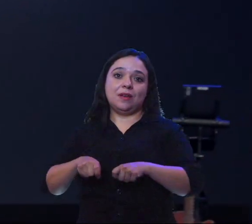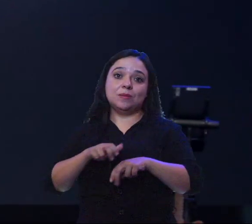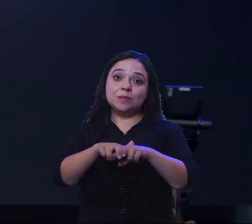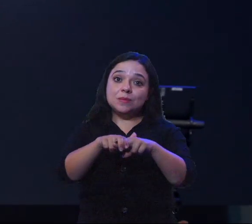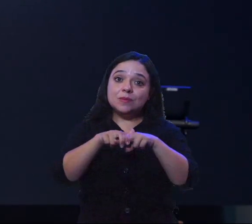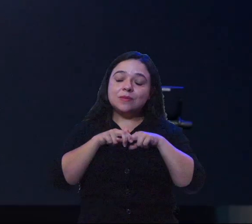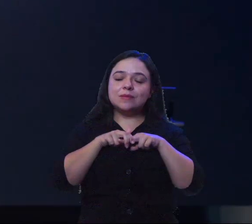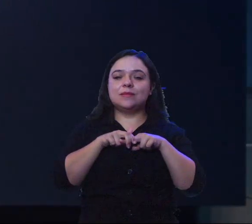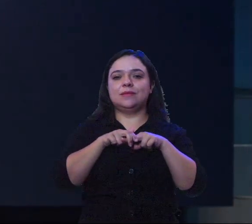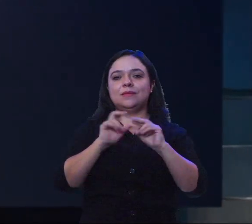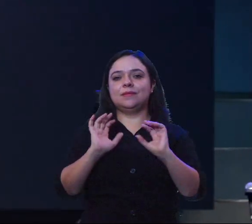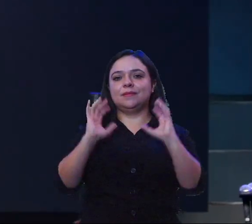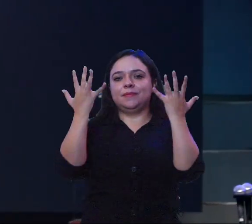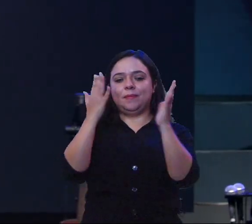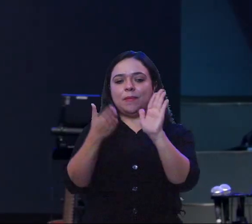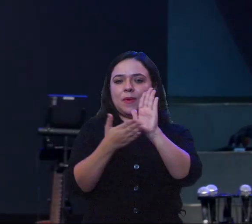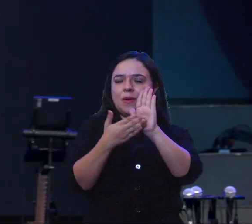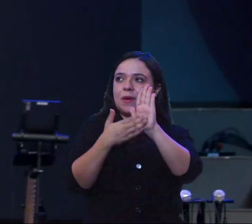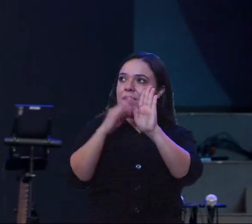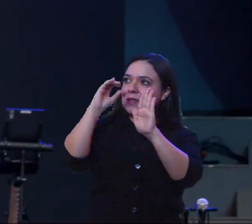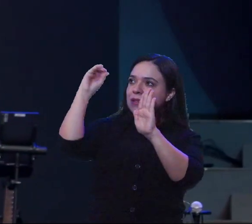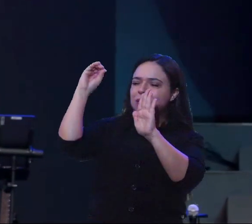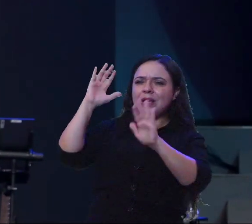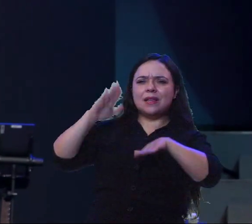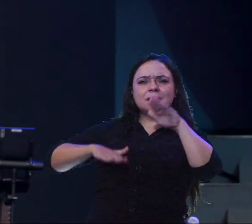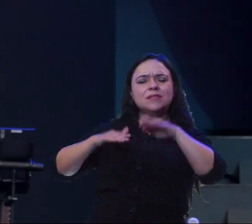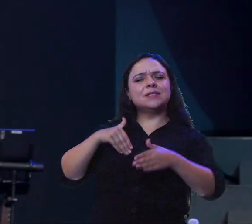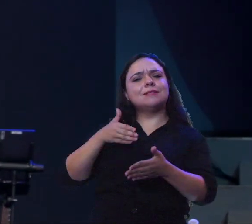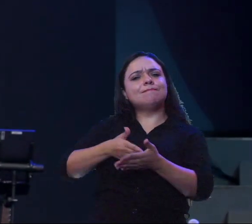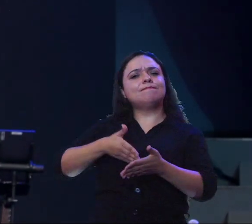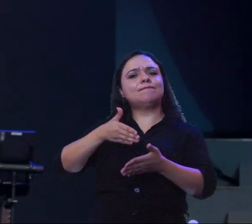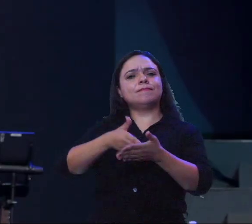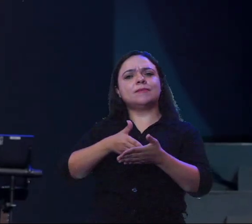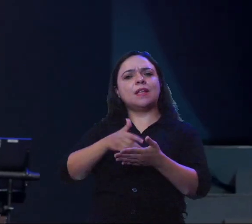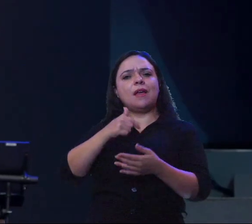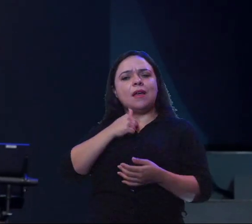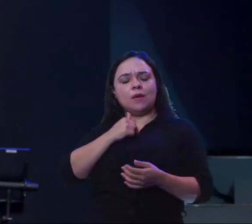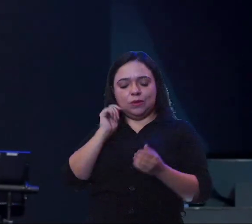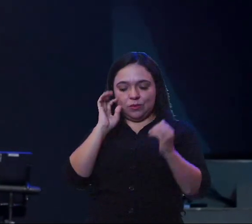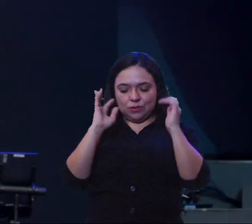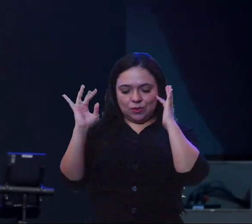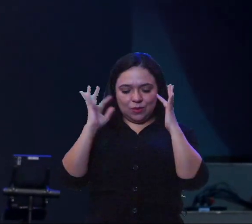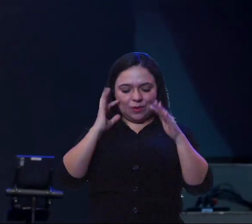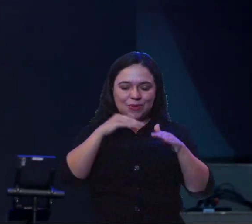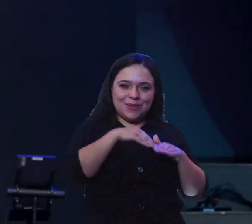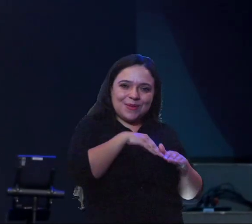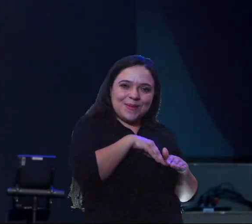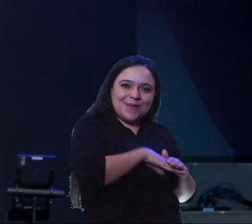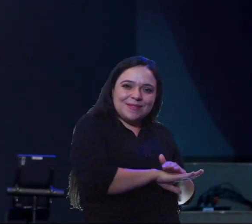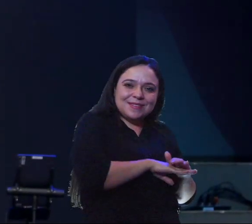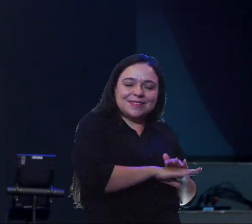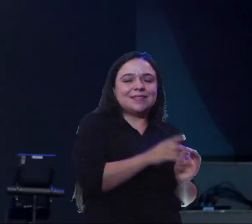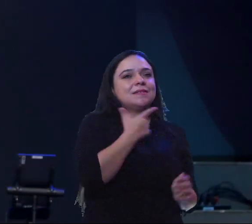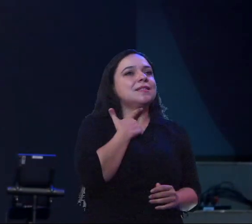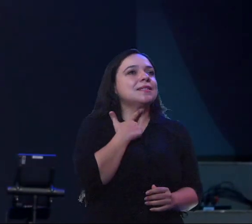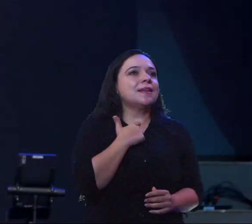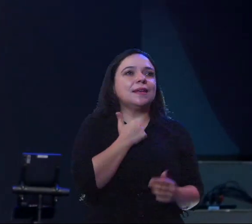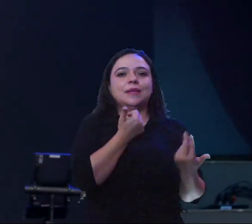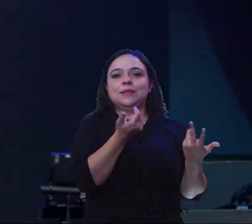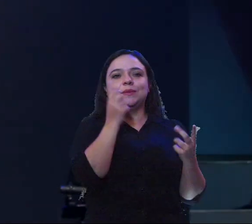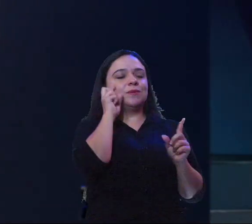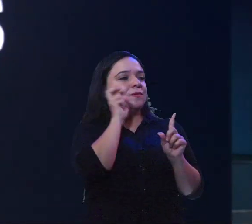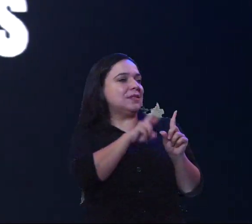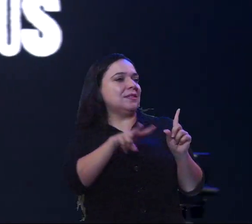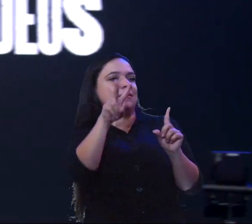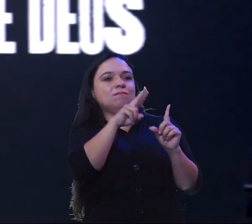relação ao propósito é que muitas vezes os nossos próprios sonhos guardados, os desejos, visões